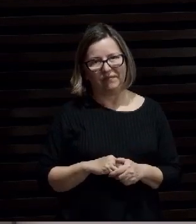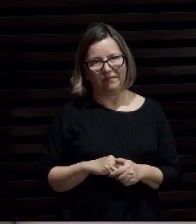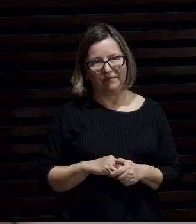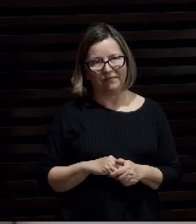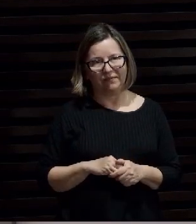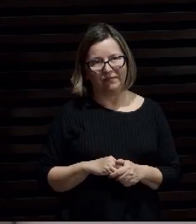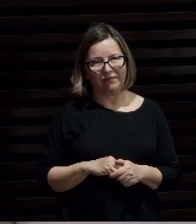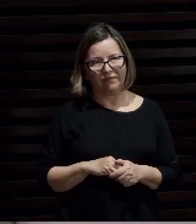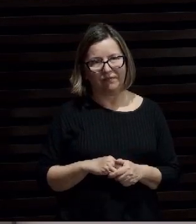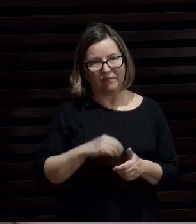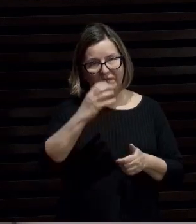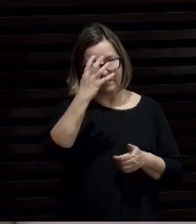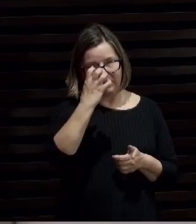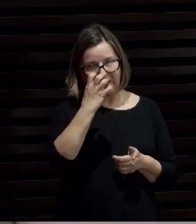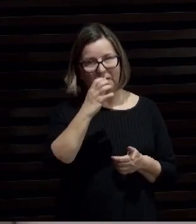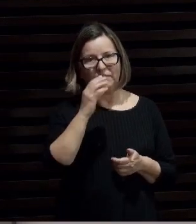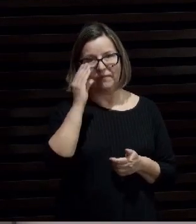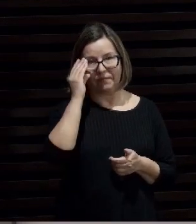É sério.